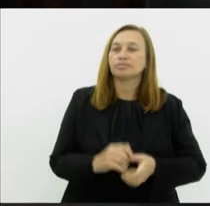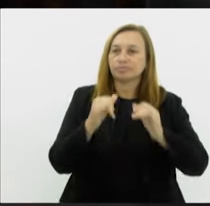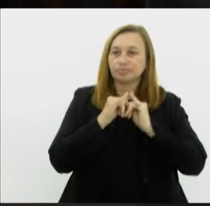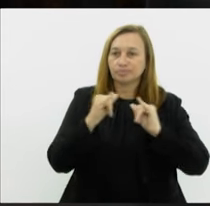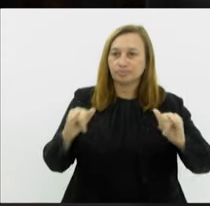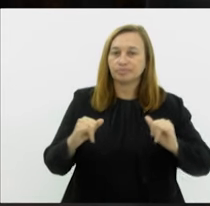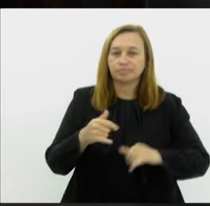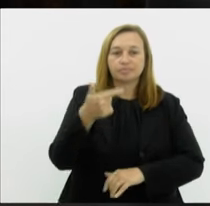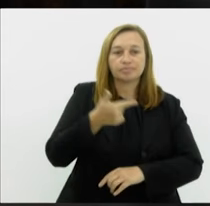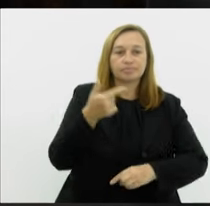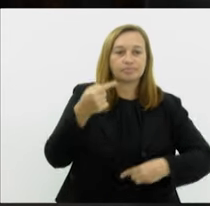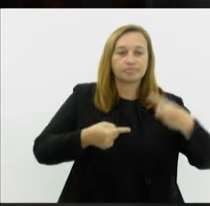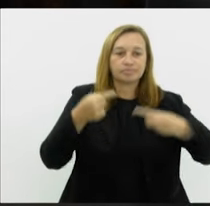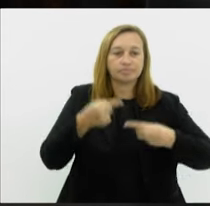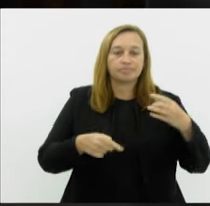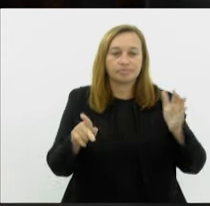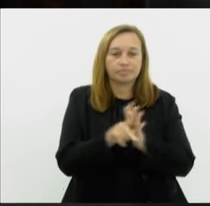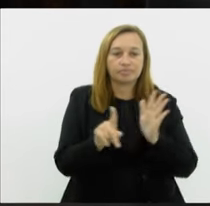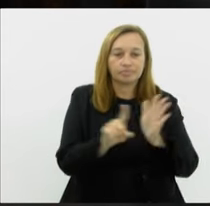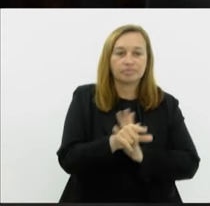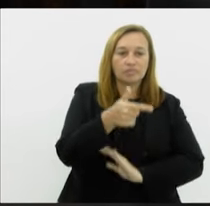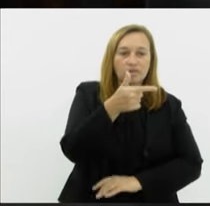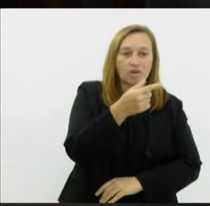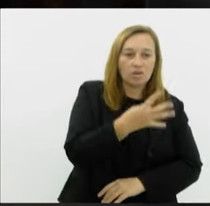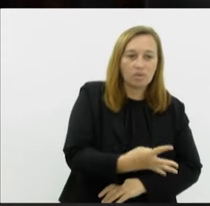Anuncio, em segunda discussão, projeto de lei número